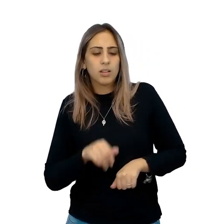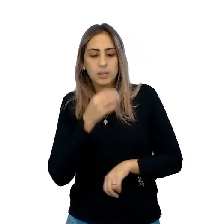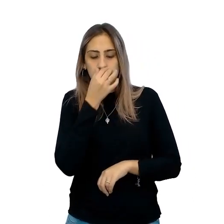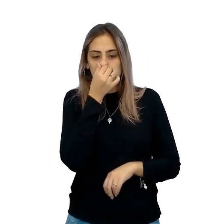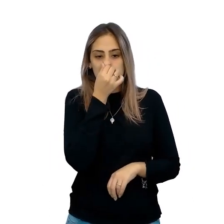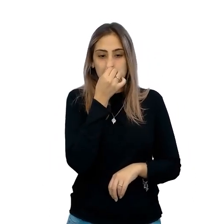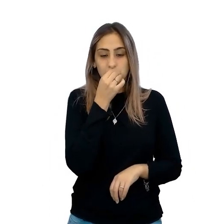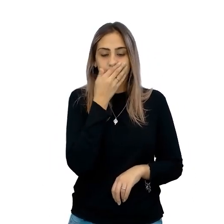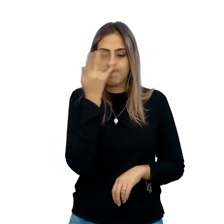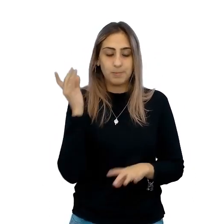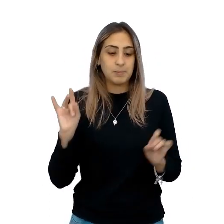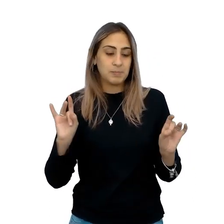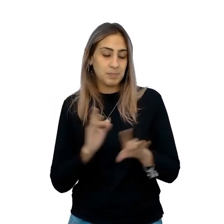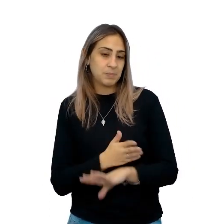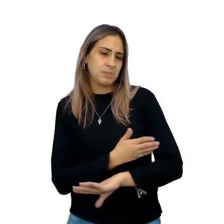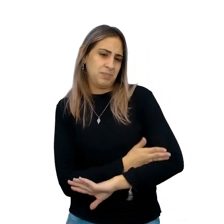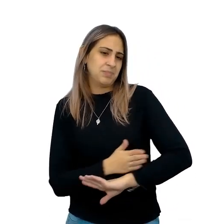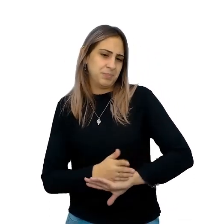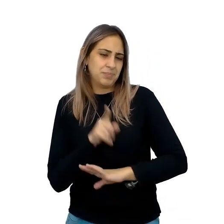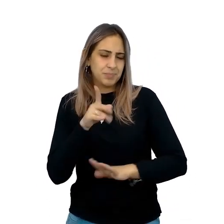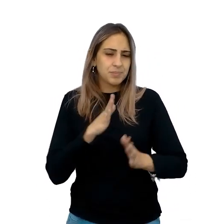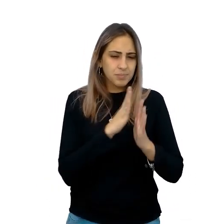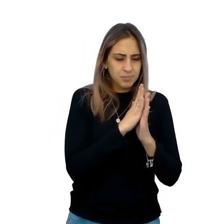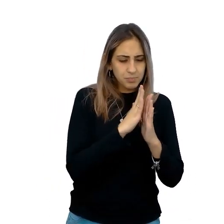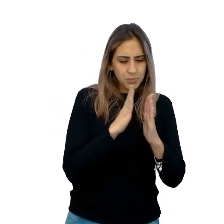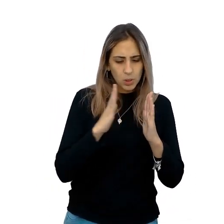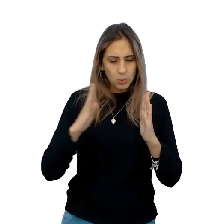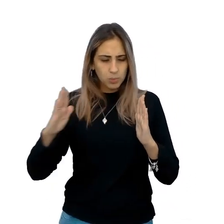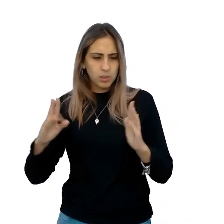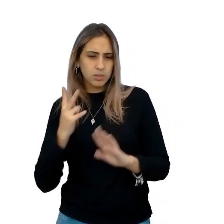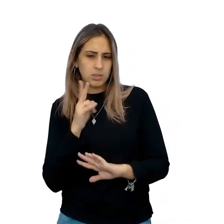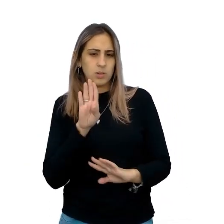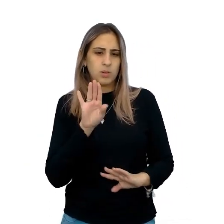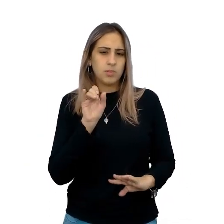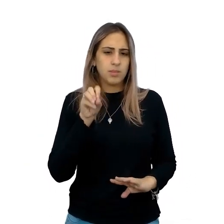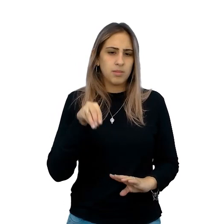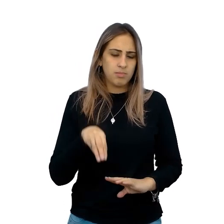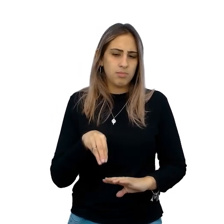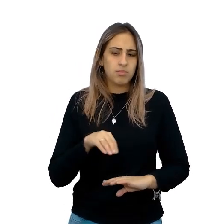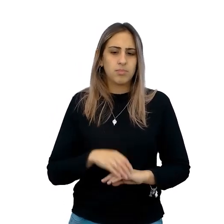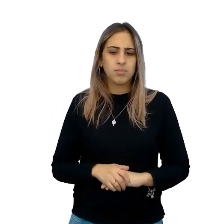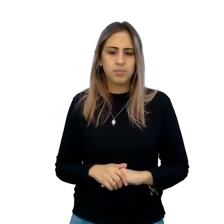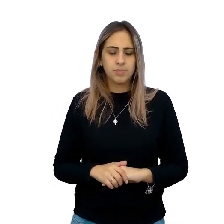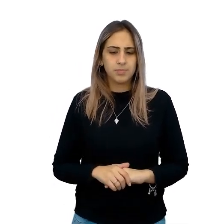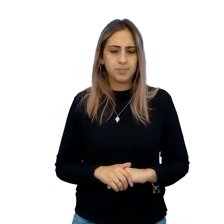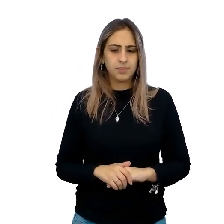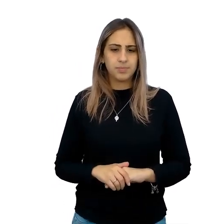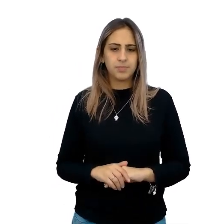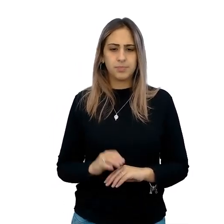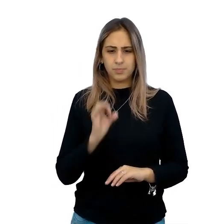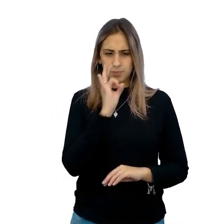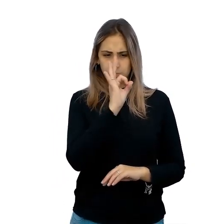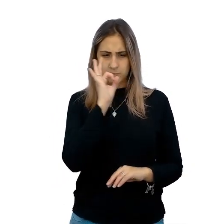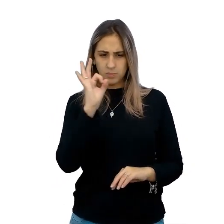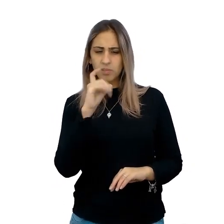Então, acabamos de começar, né? Essa linha do tempo do 2º bimestre. Vejam lá que a bolinha em verde